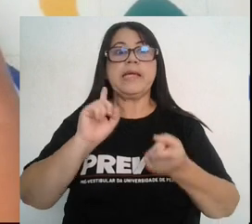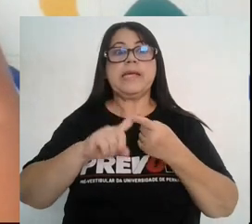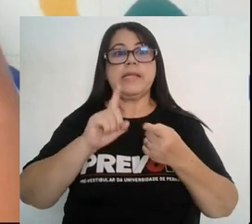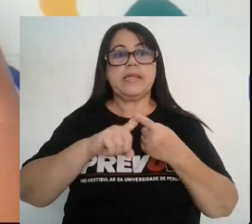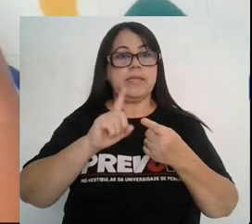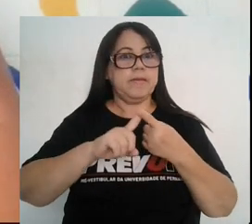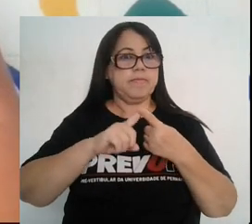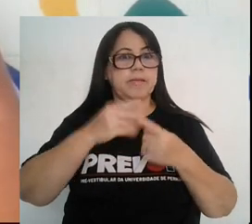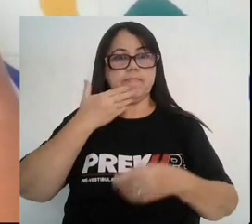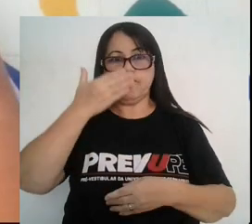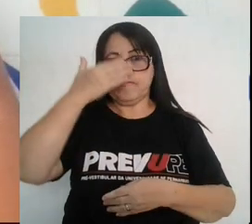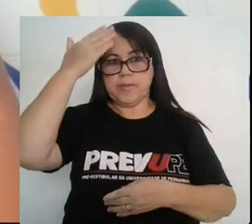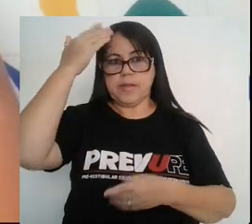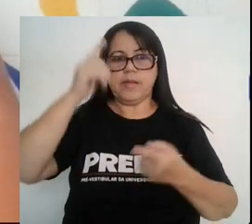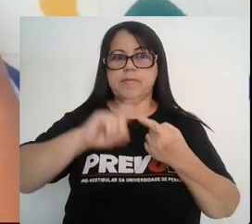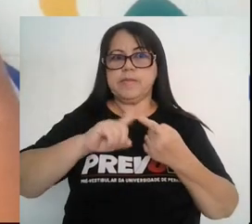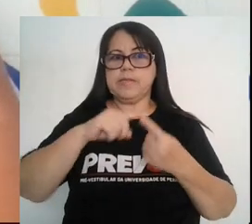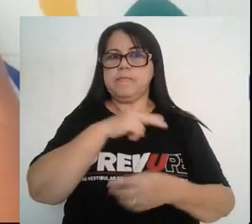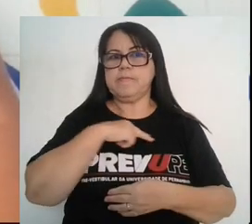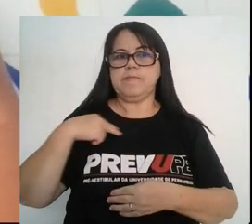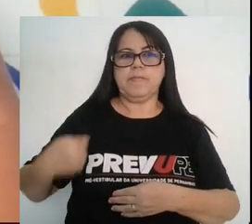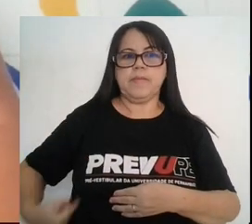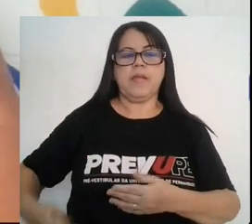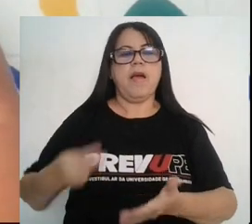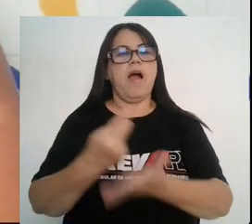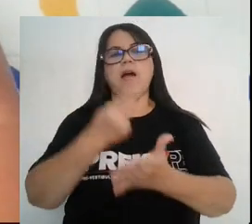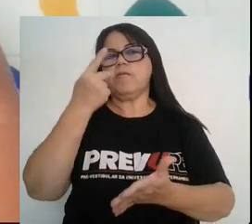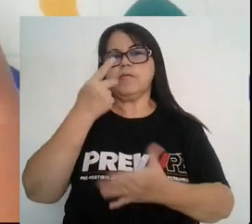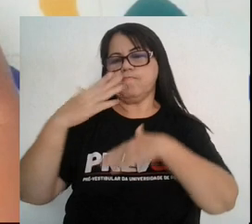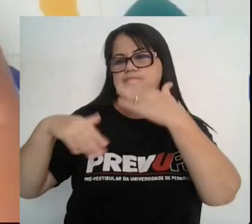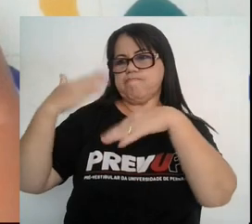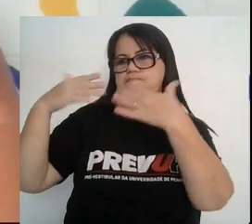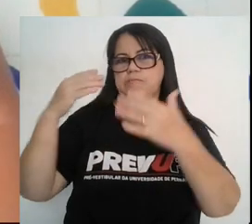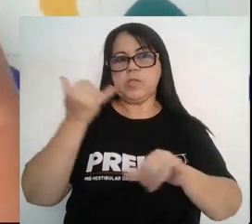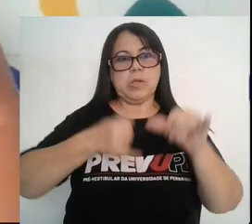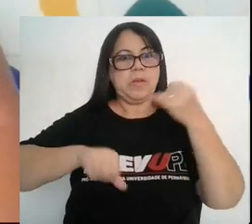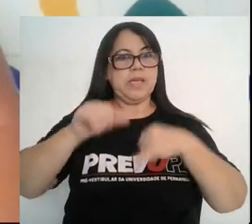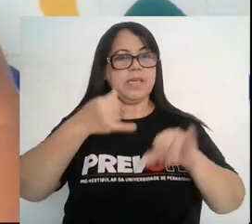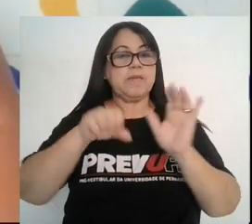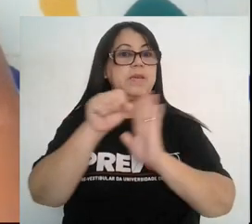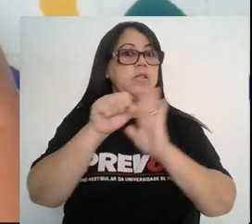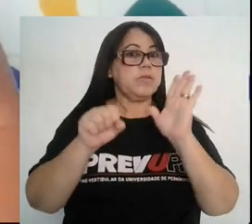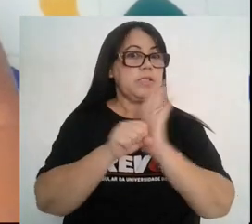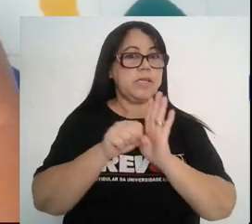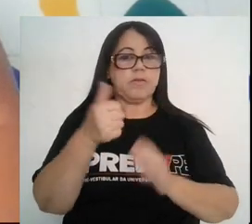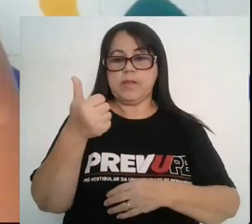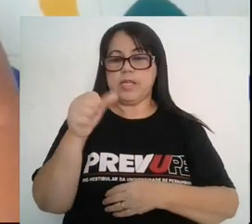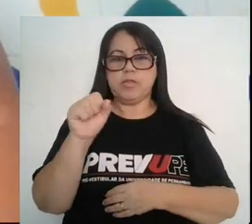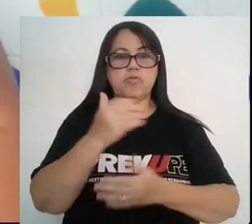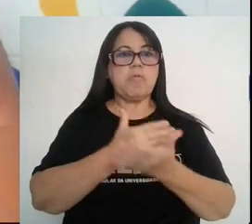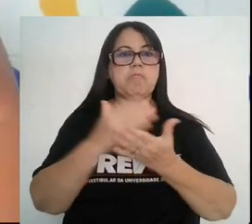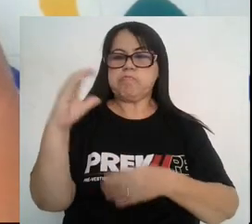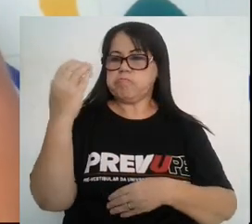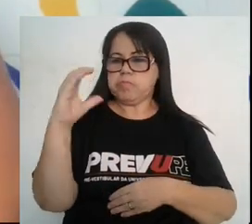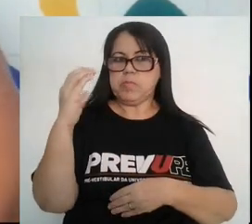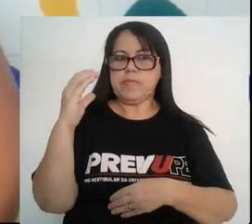chineses. Assim se sucedeu a história e a evolução da química, e a partir do século XVIII virou ciência. Na mesma